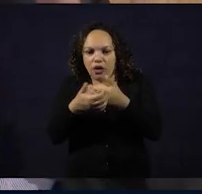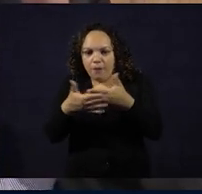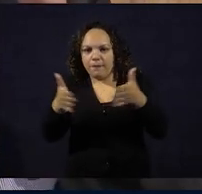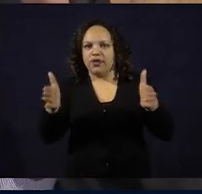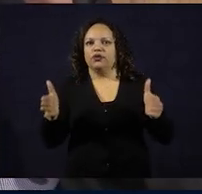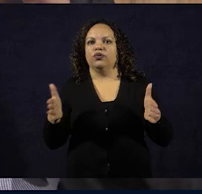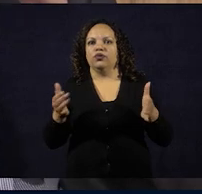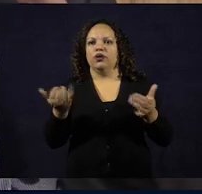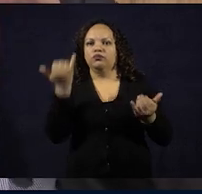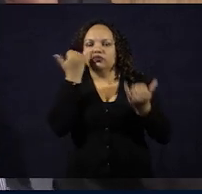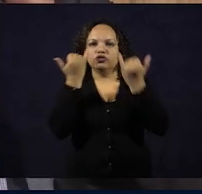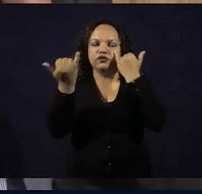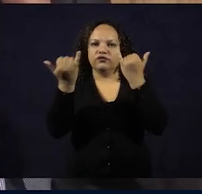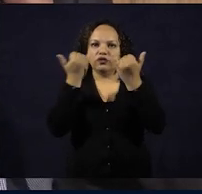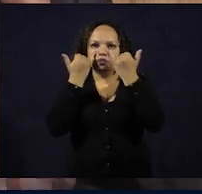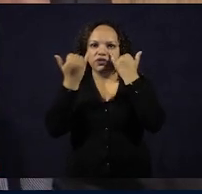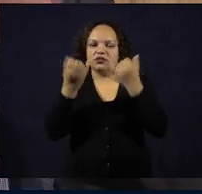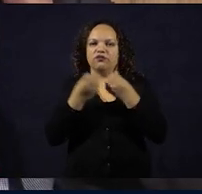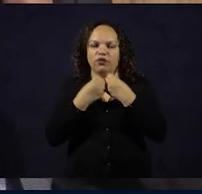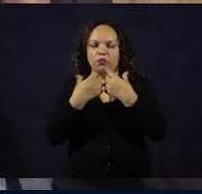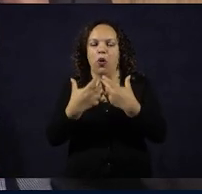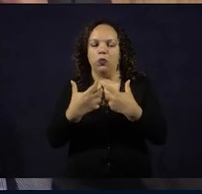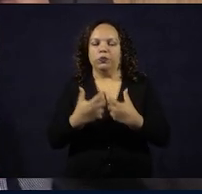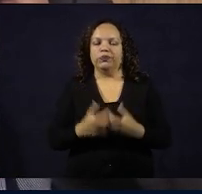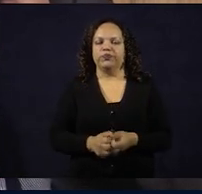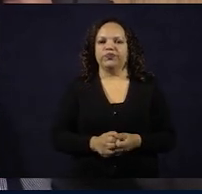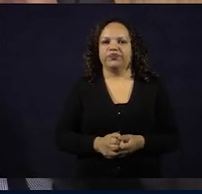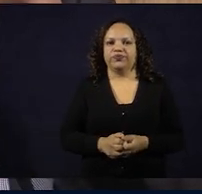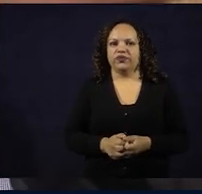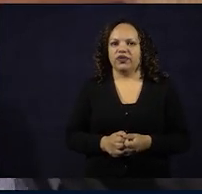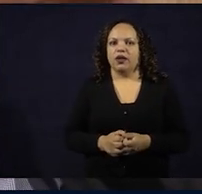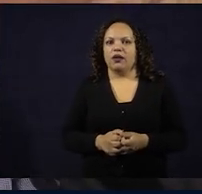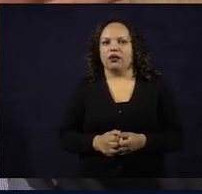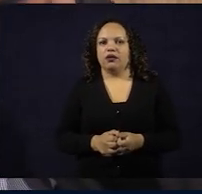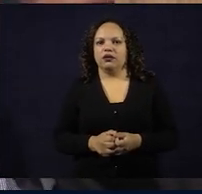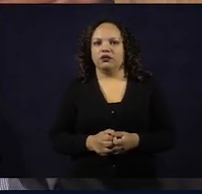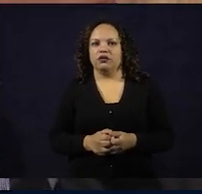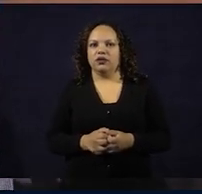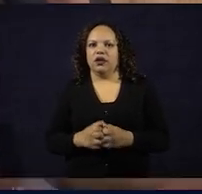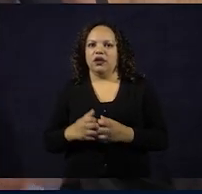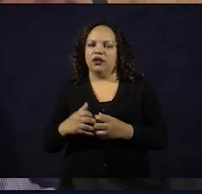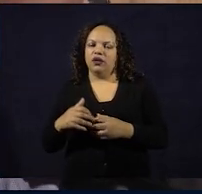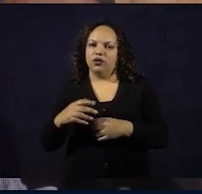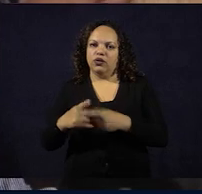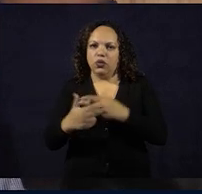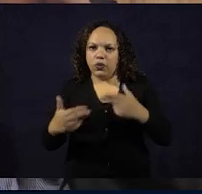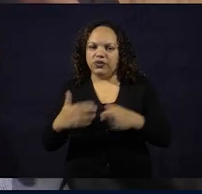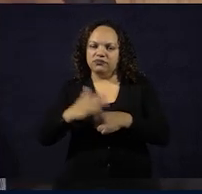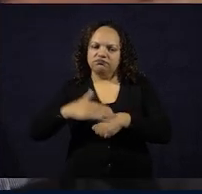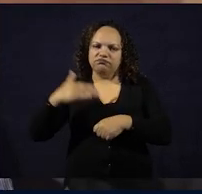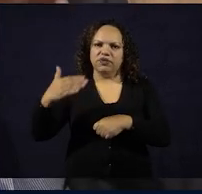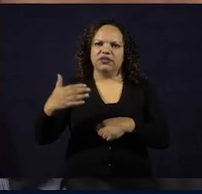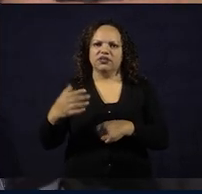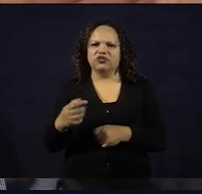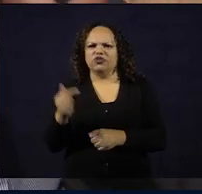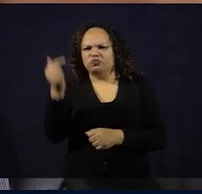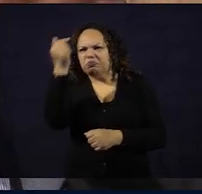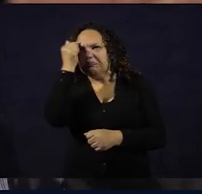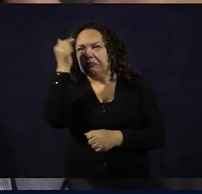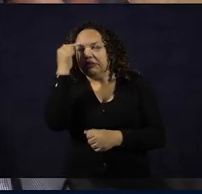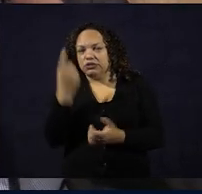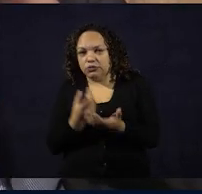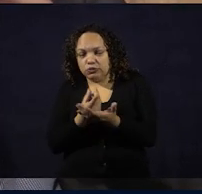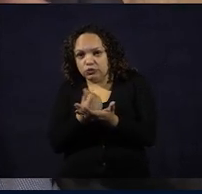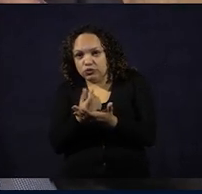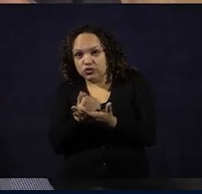para nós foi foi muito bom então algo a mais do ipou que às vezes a gente não pensa mais no financeiro